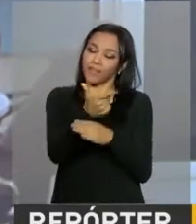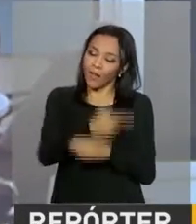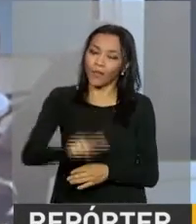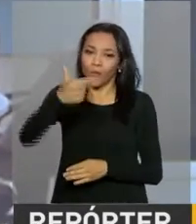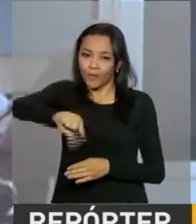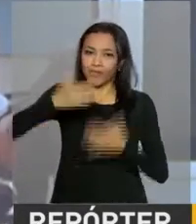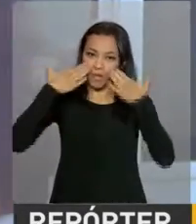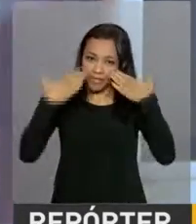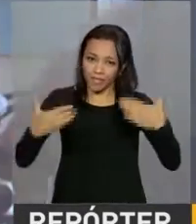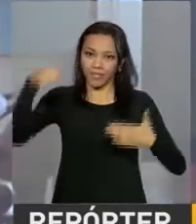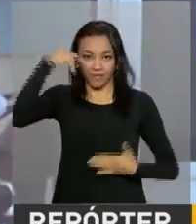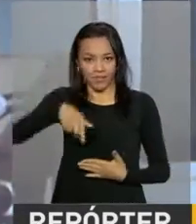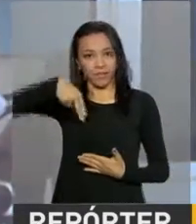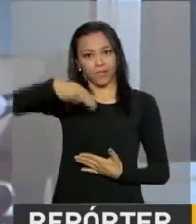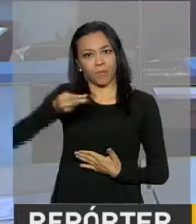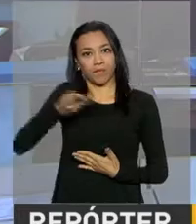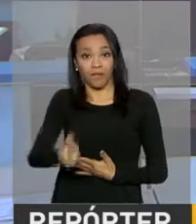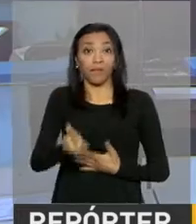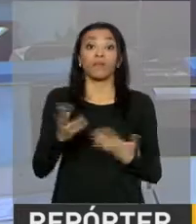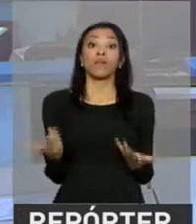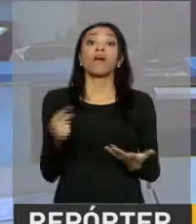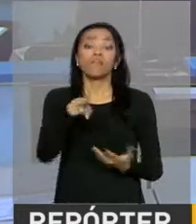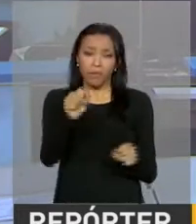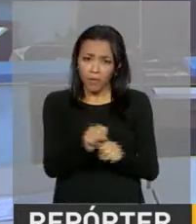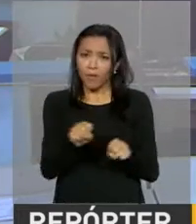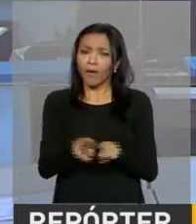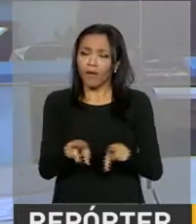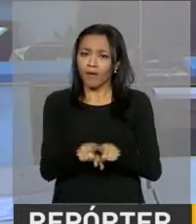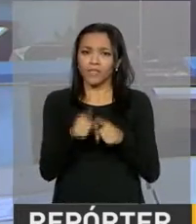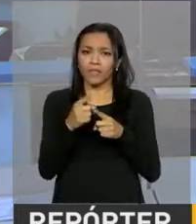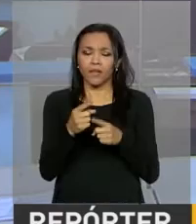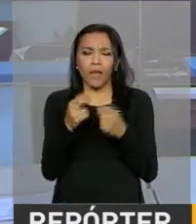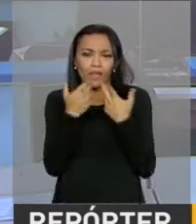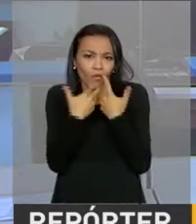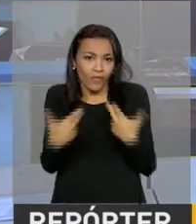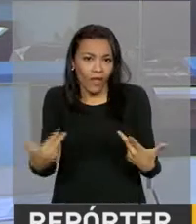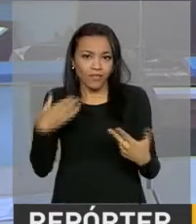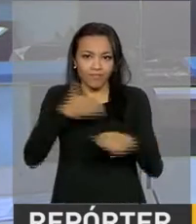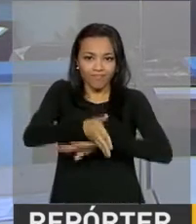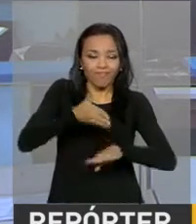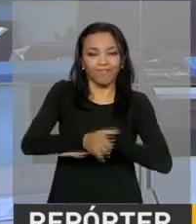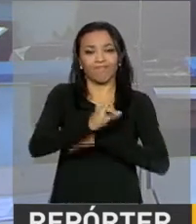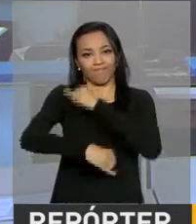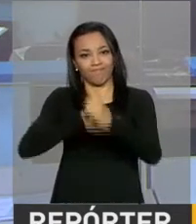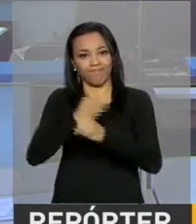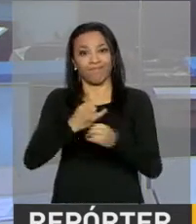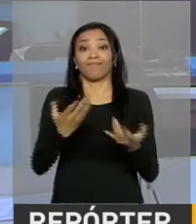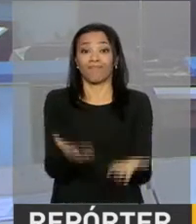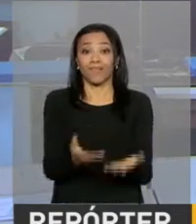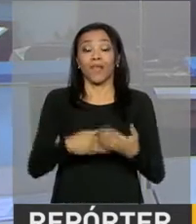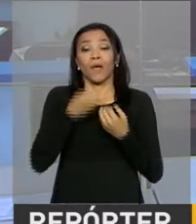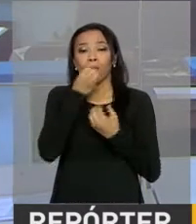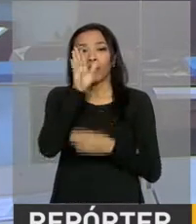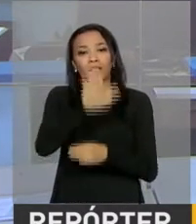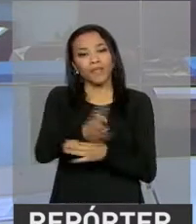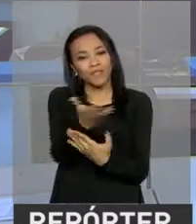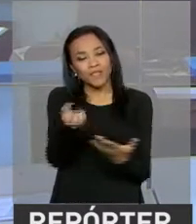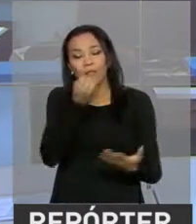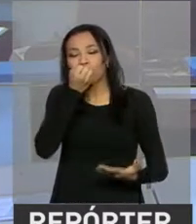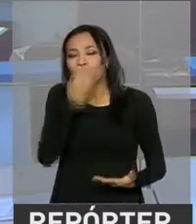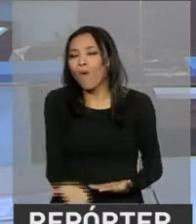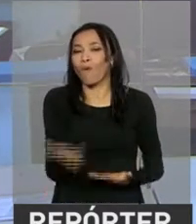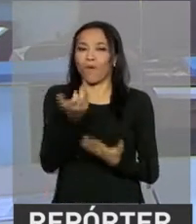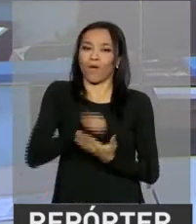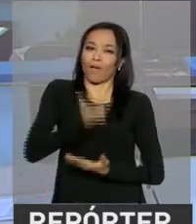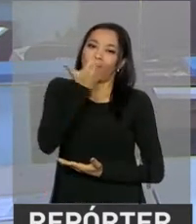edição do repórter nbr você pode acompanhar também as novidades em nossas redes sociais uma boa tarde pra você um bom moço